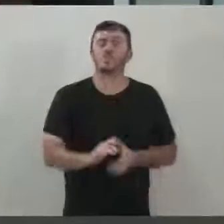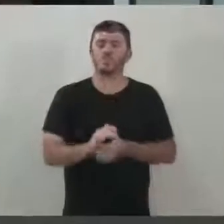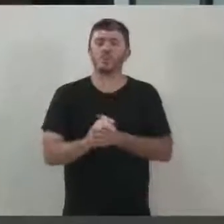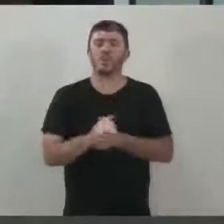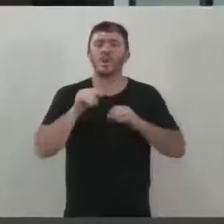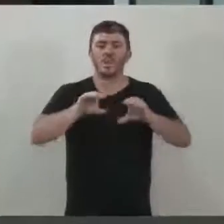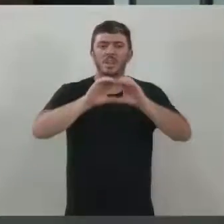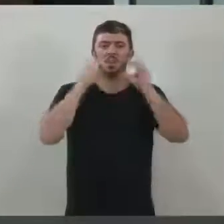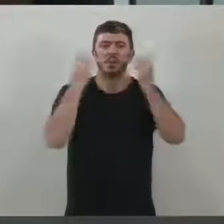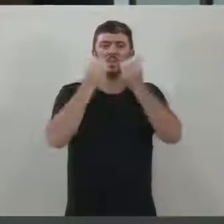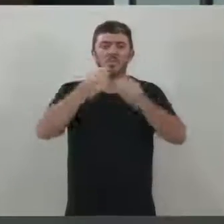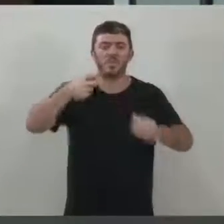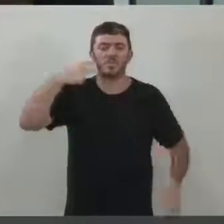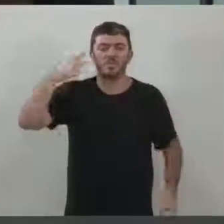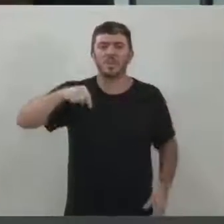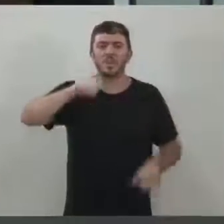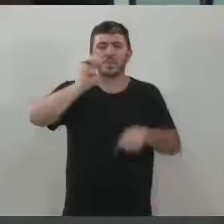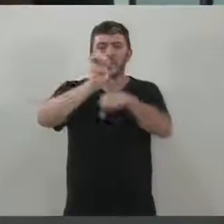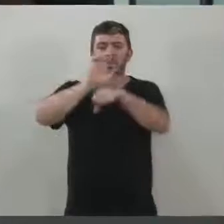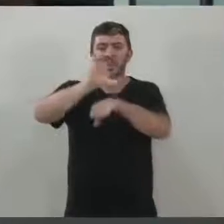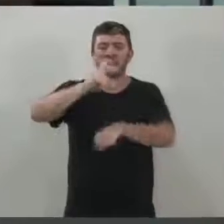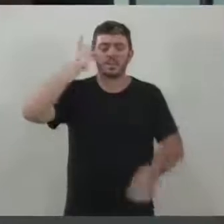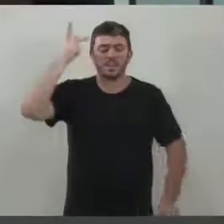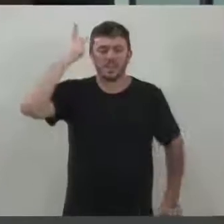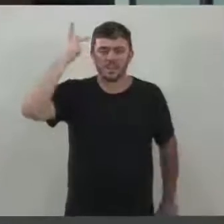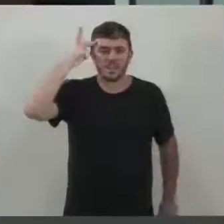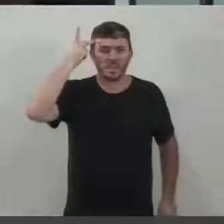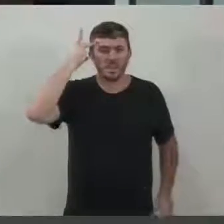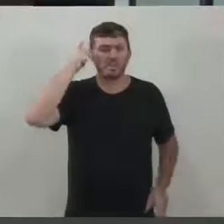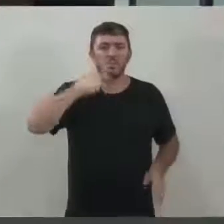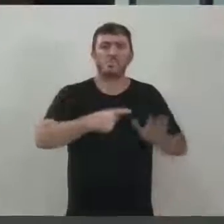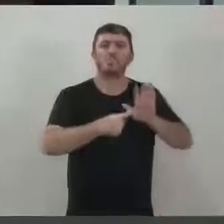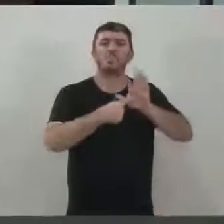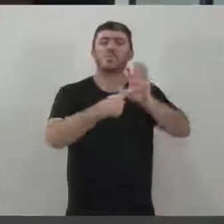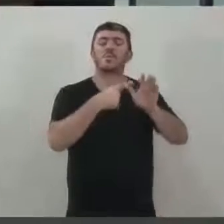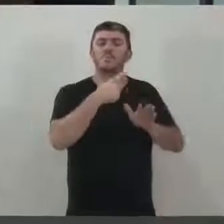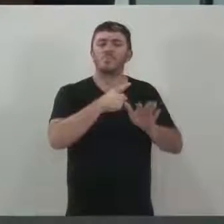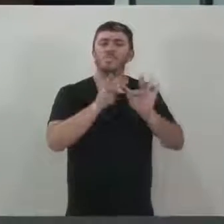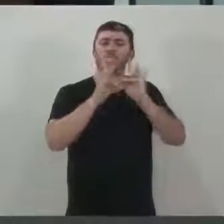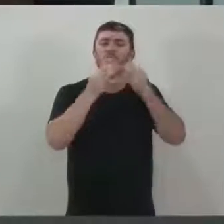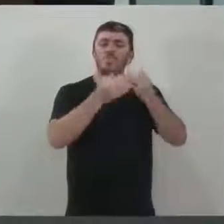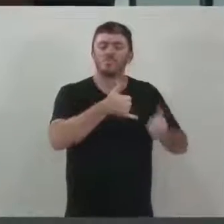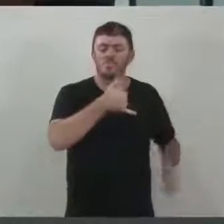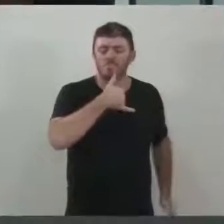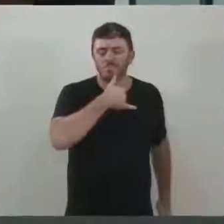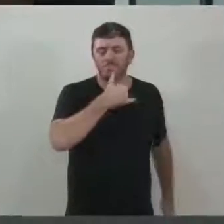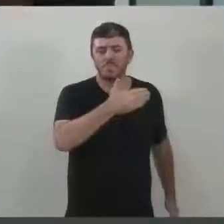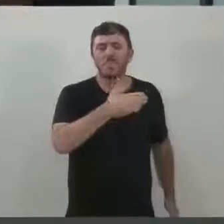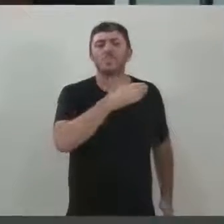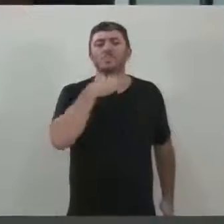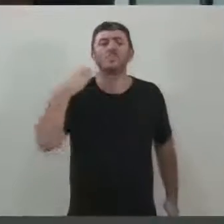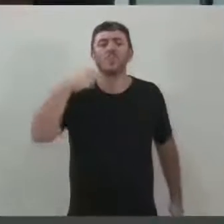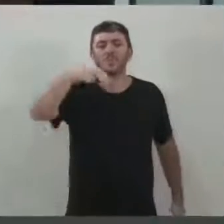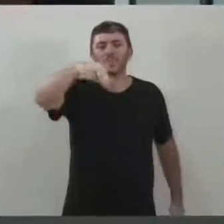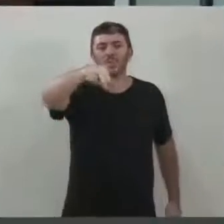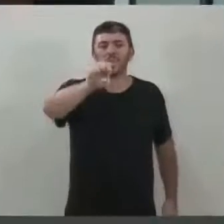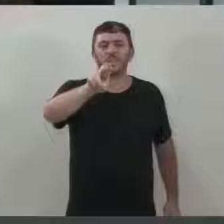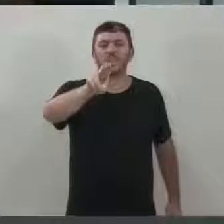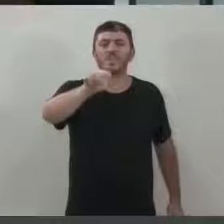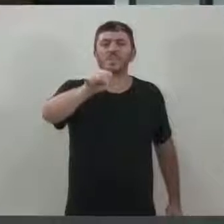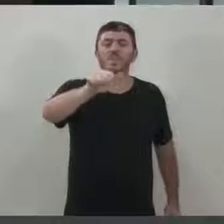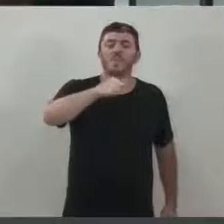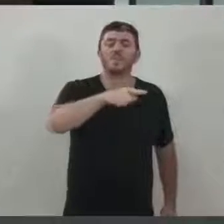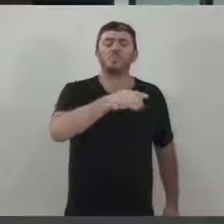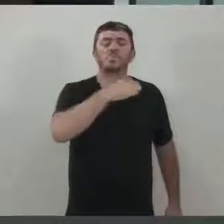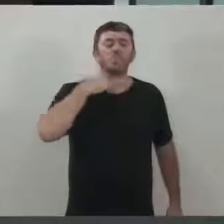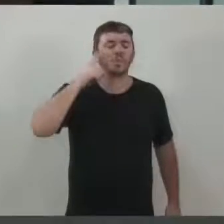Câmara de Vereadores de Vinhedo, Estado de São Paulo, presente nos termos regimentais, apresenta moção de pesar à família da senhora Neuza Simões de Souza Mendes, falecido